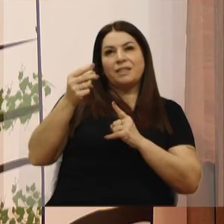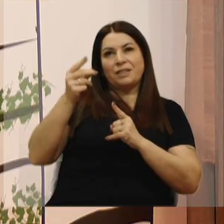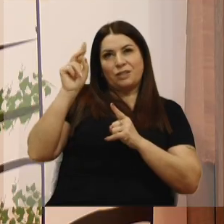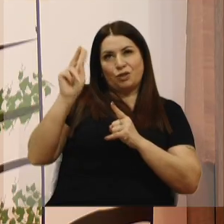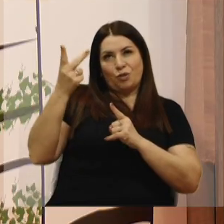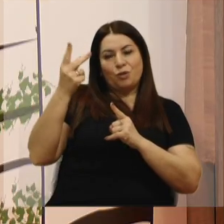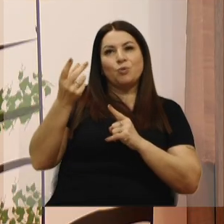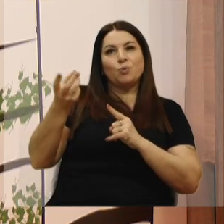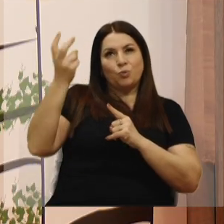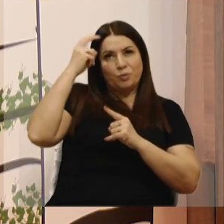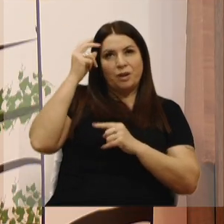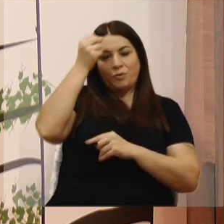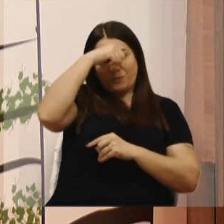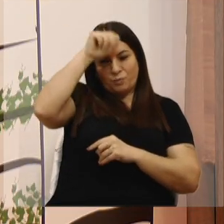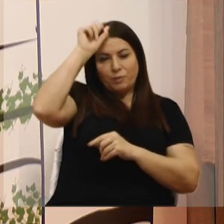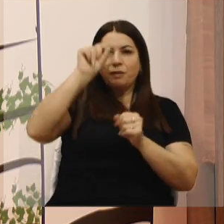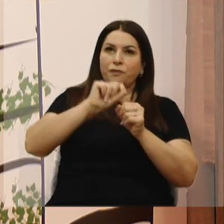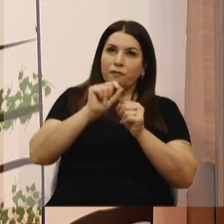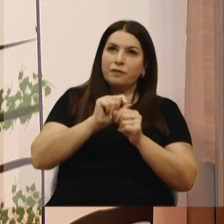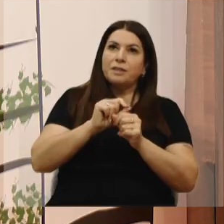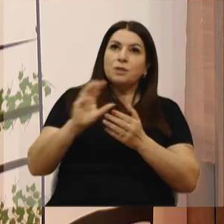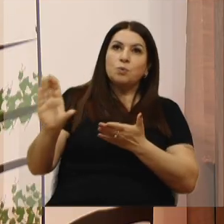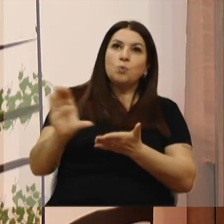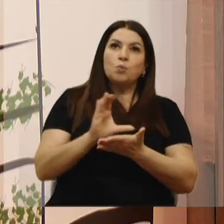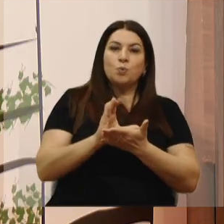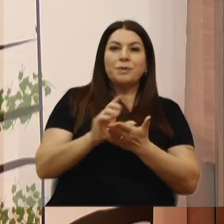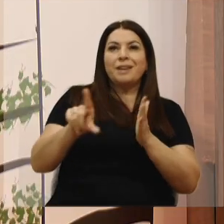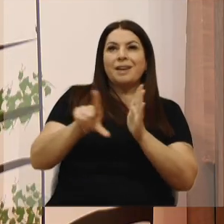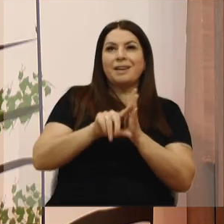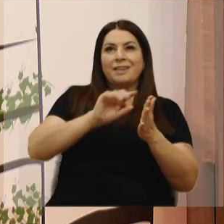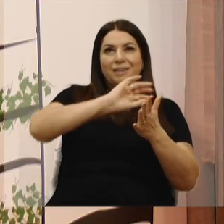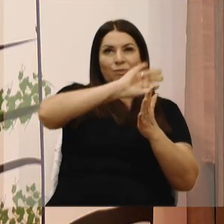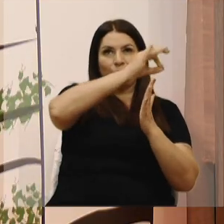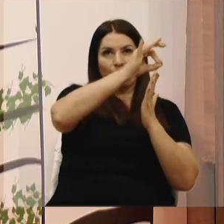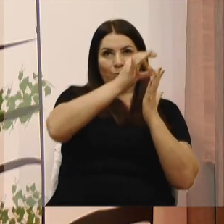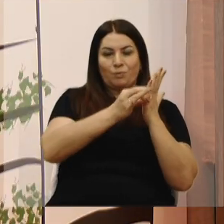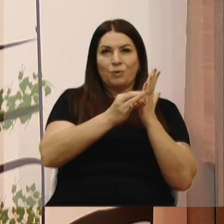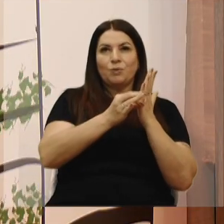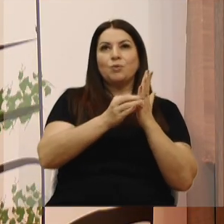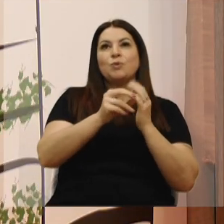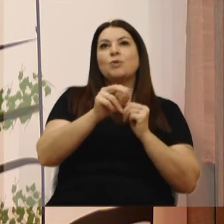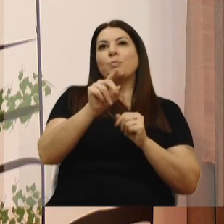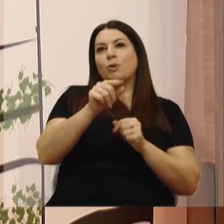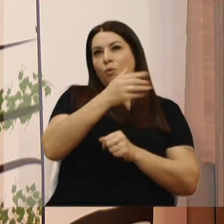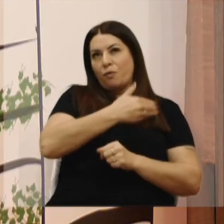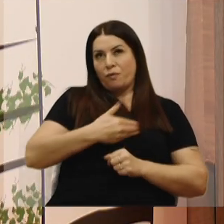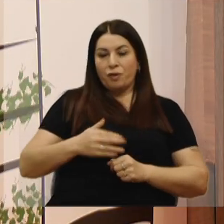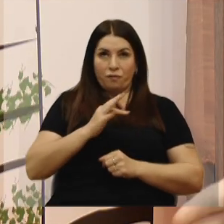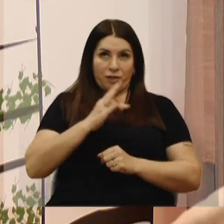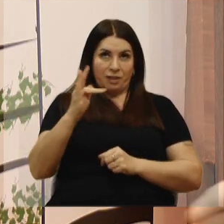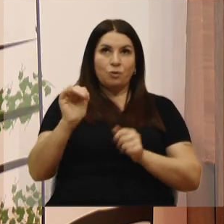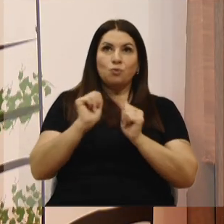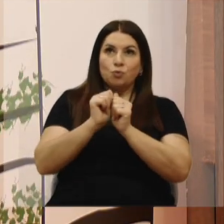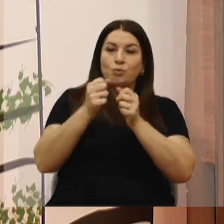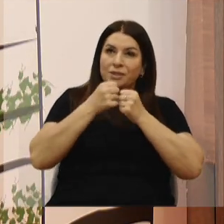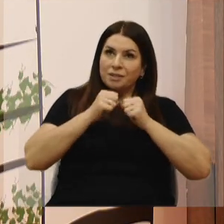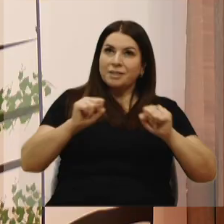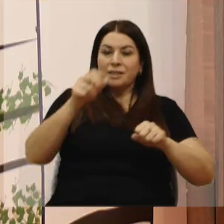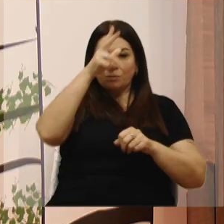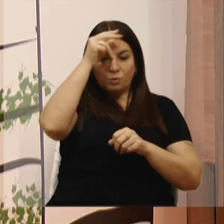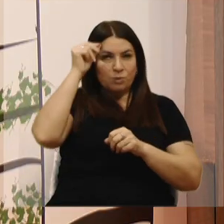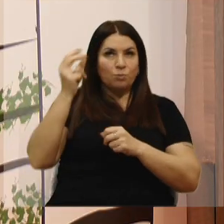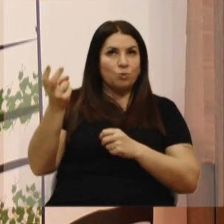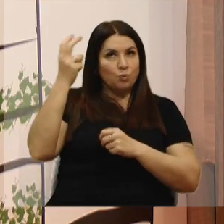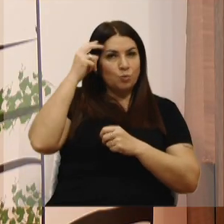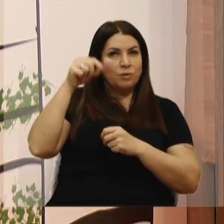da Universidade de Caxias do Sul. Ele foi realizado com recursos da Lei Paulo Gustavo, instituída pelo governo federal, e por meio da